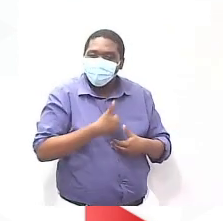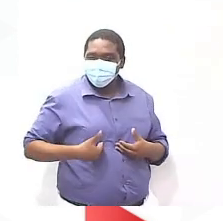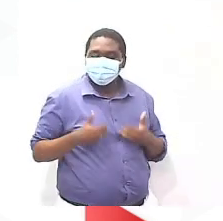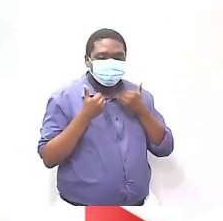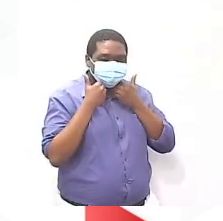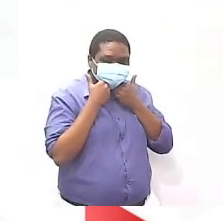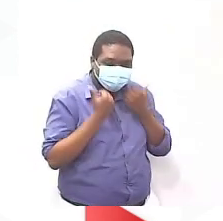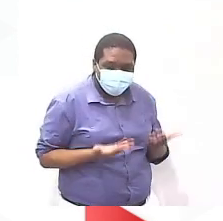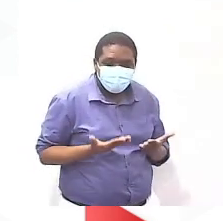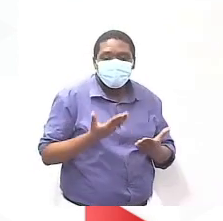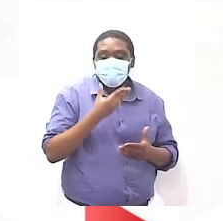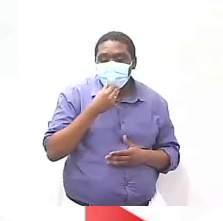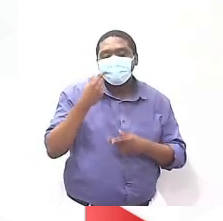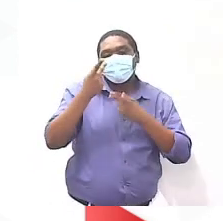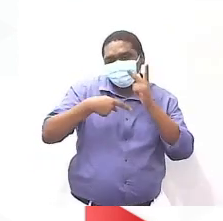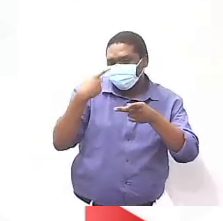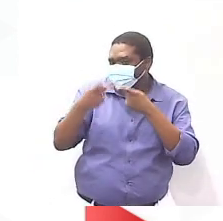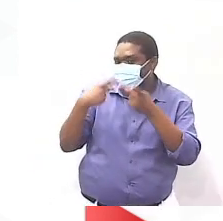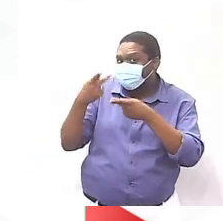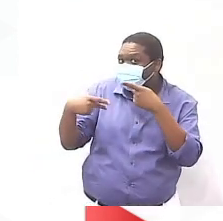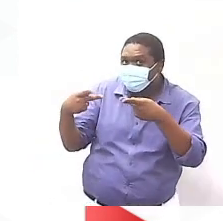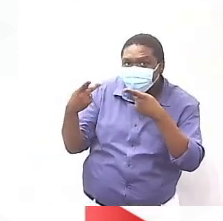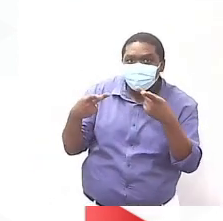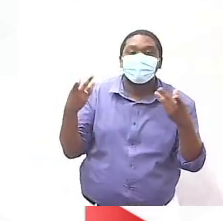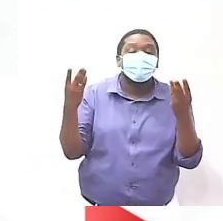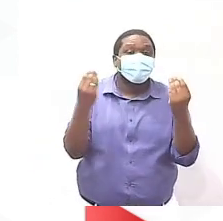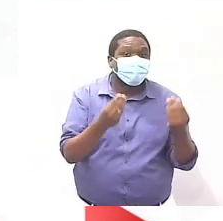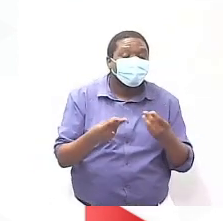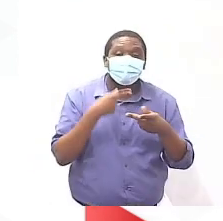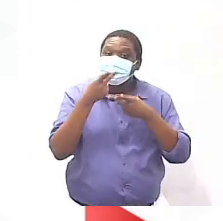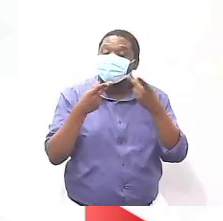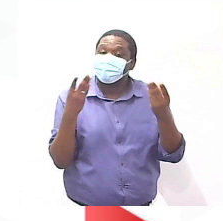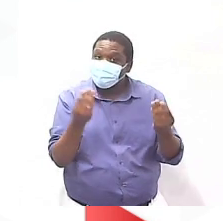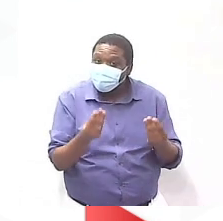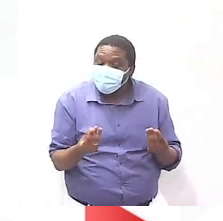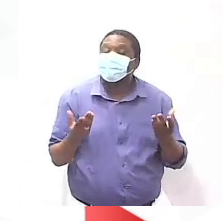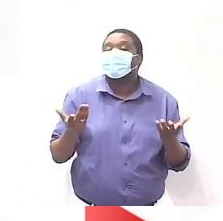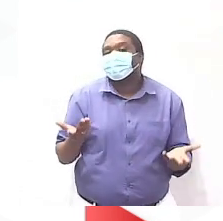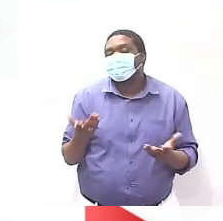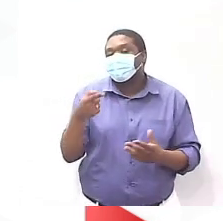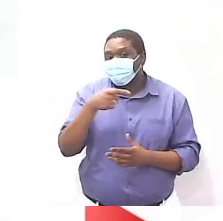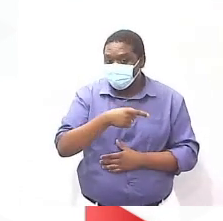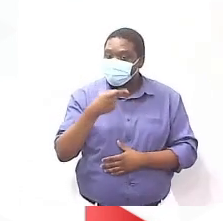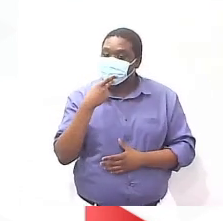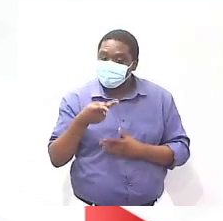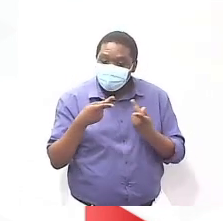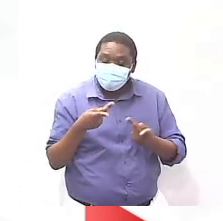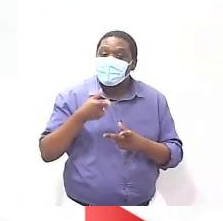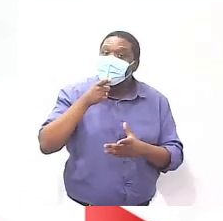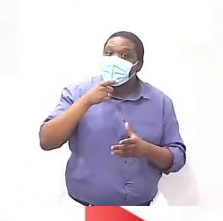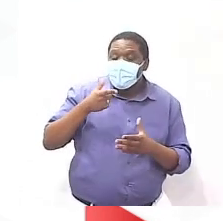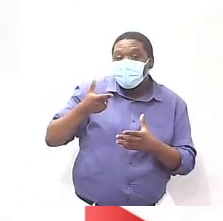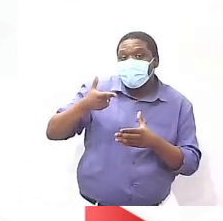fala bastante assim como eu, ele fala muito. Enquanto ele está falando, a torneira